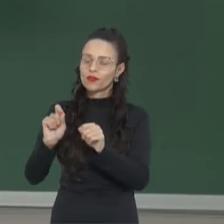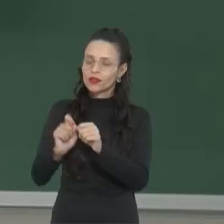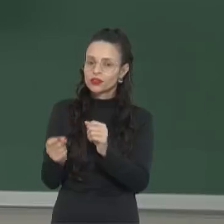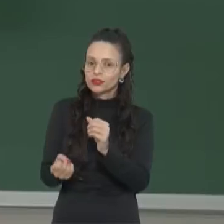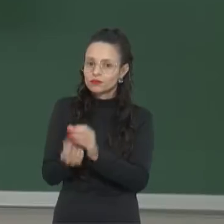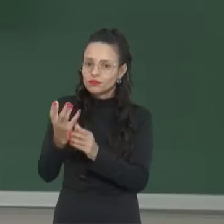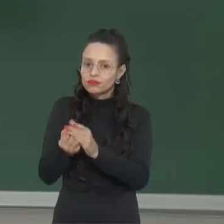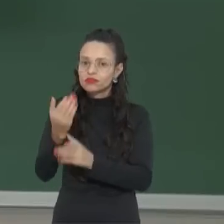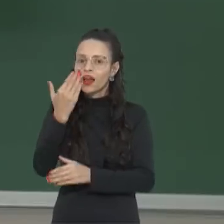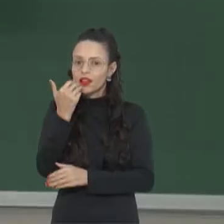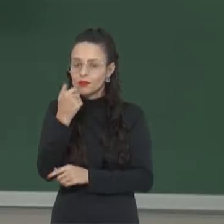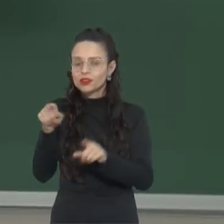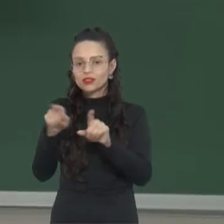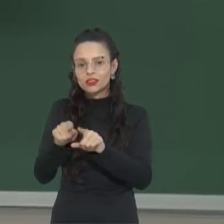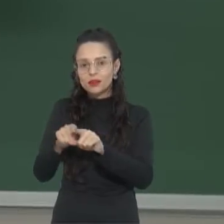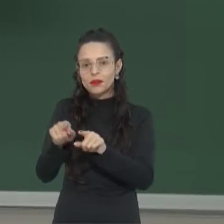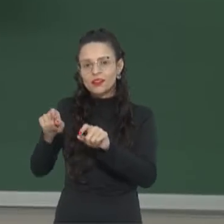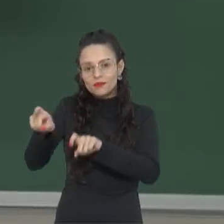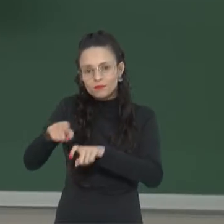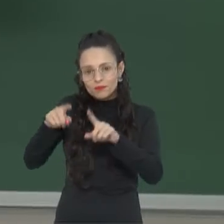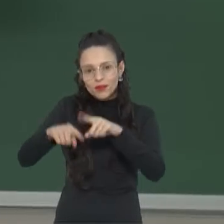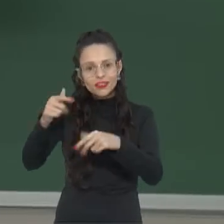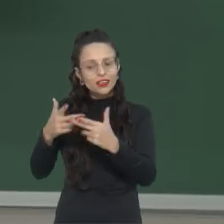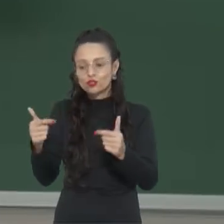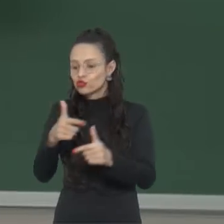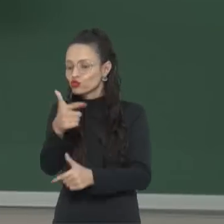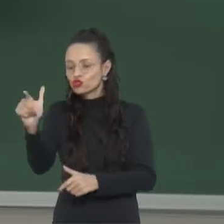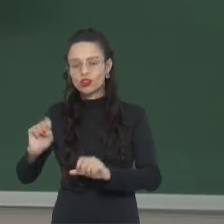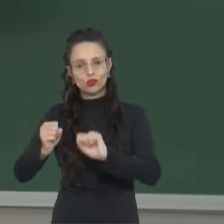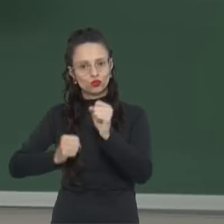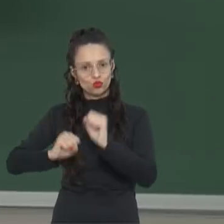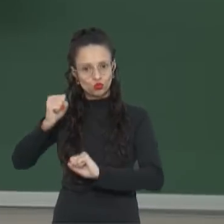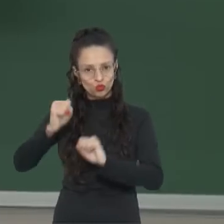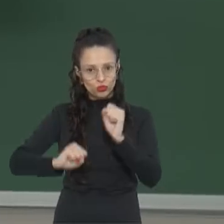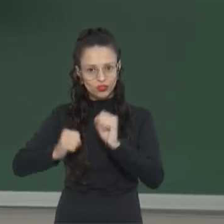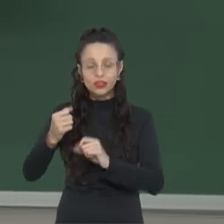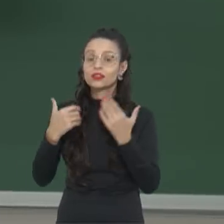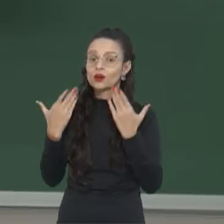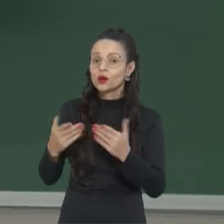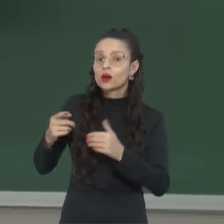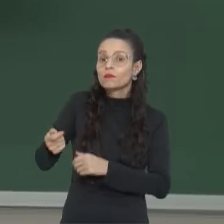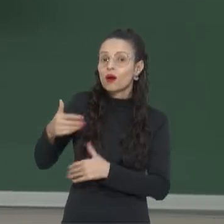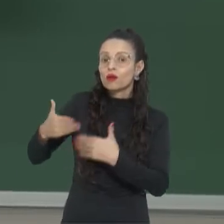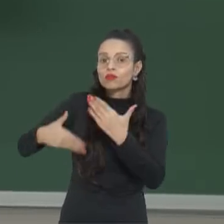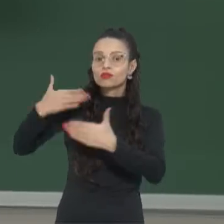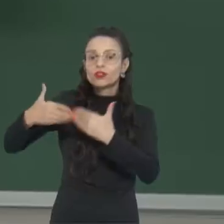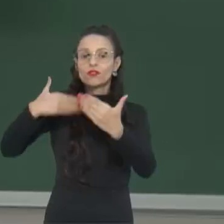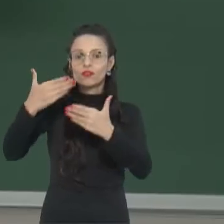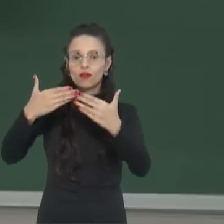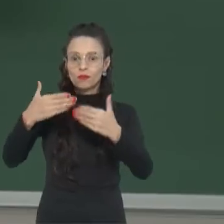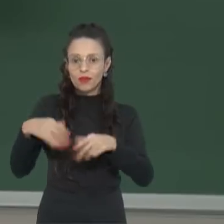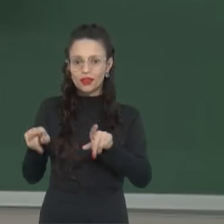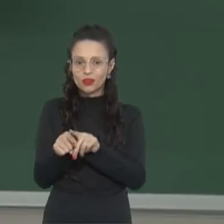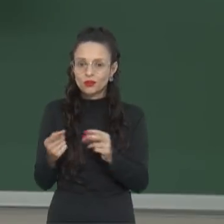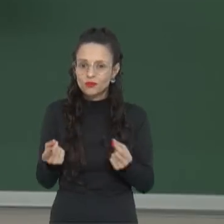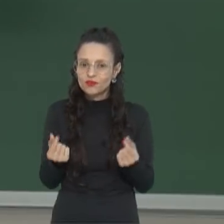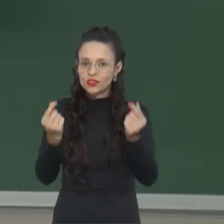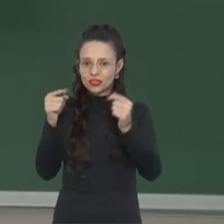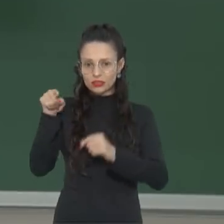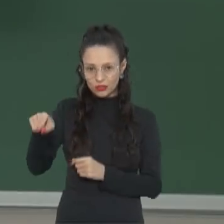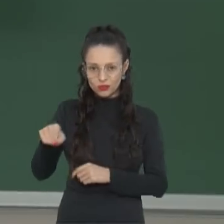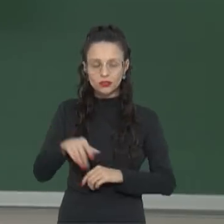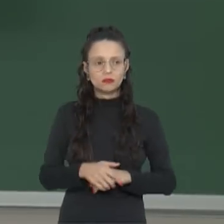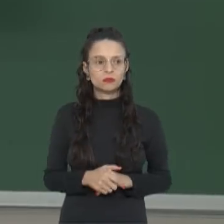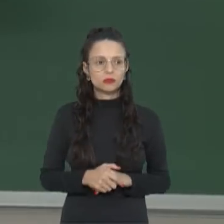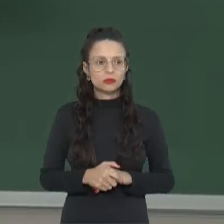alimentos e matérias-primas, não para ter indústrias. Então, você tem pouco desenvolvimento comercial, financeiro aqui no